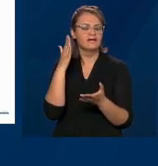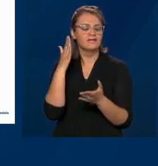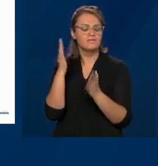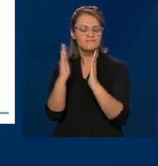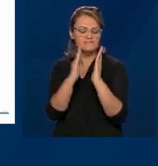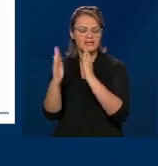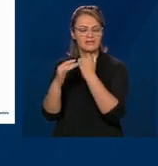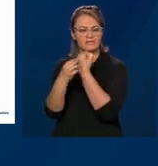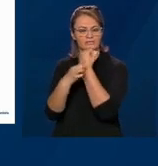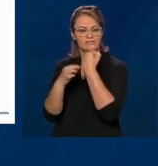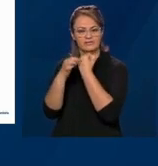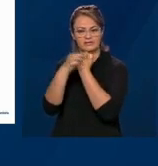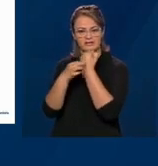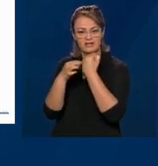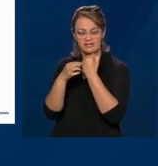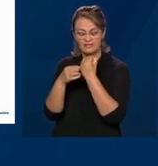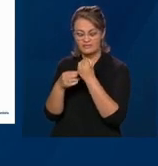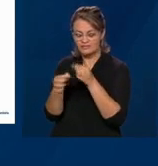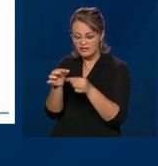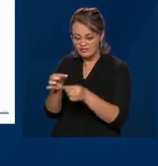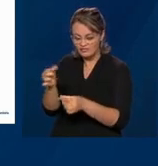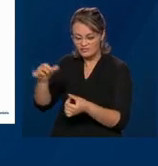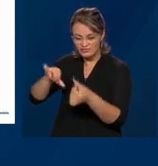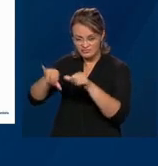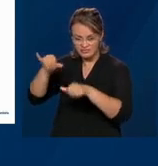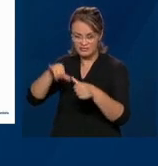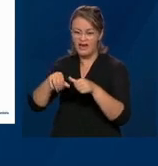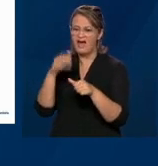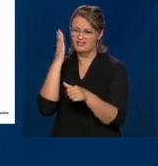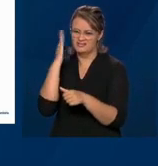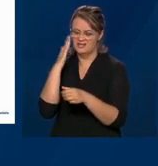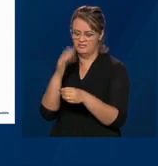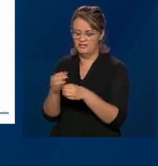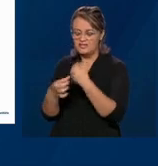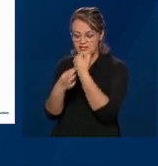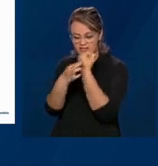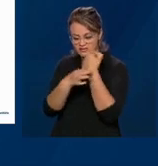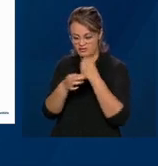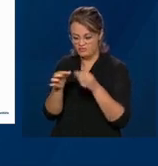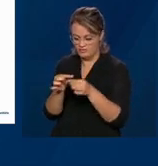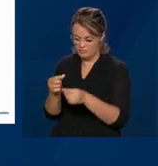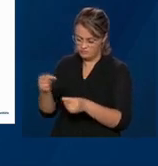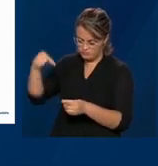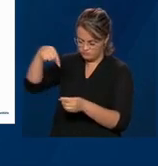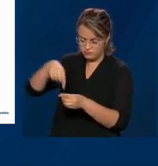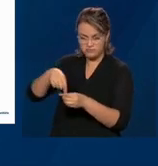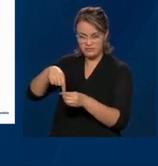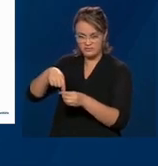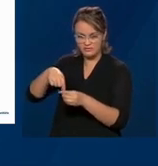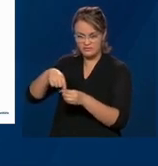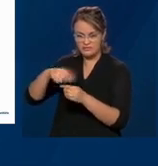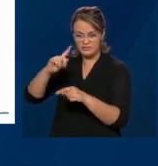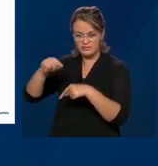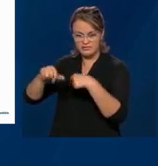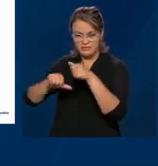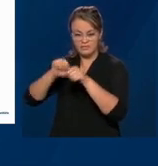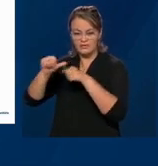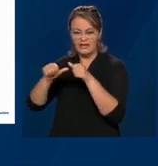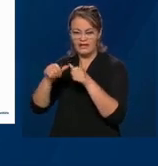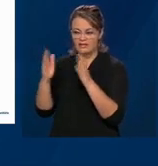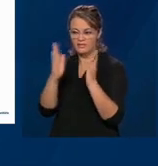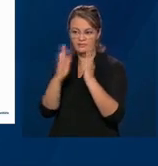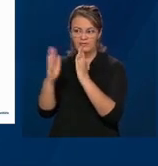celular máxima in vitro. Isso porque a gente sabe que as células têm uma idade, essas células que vão permitir a replicação do vírus têm uma idade